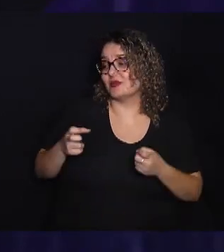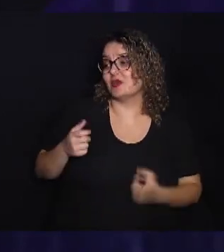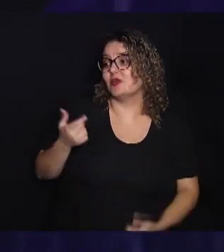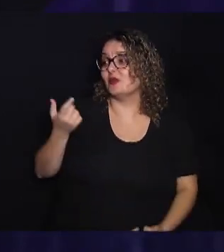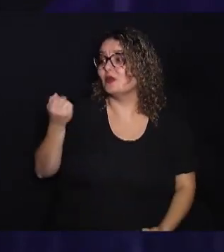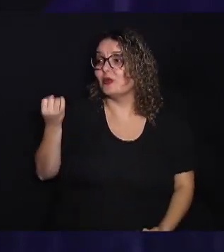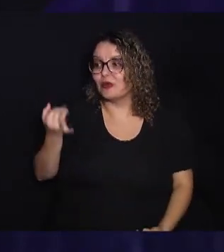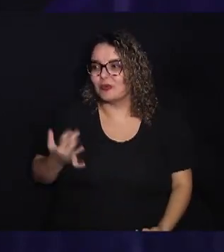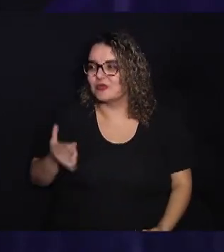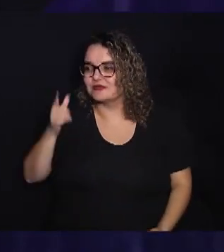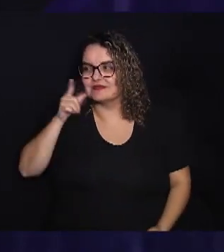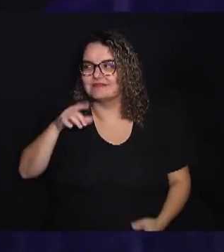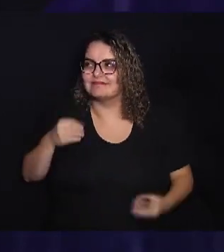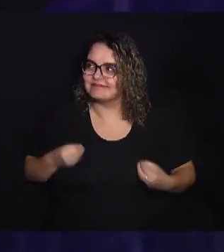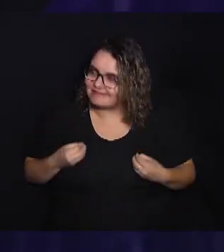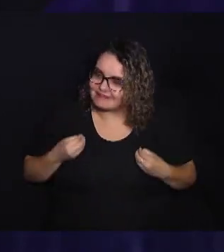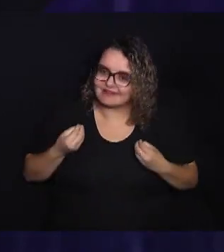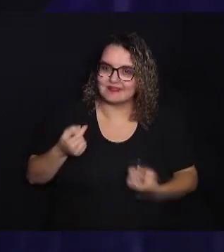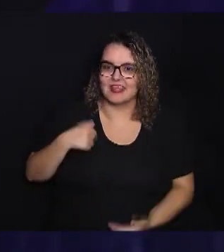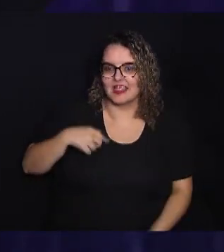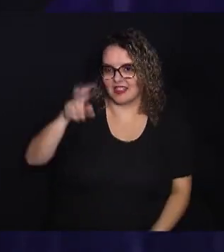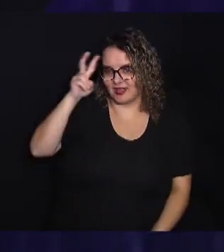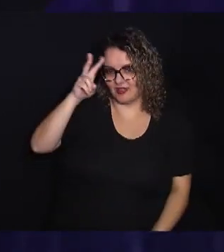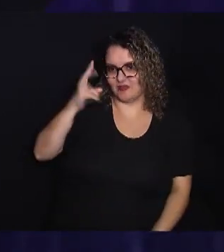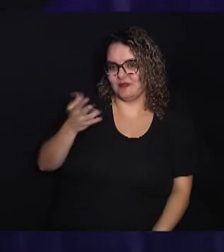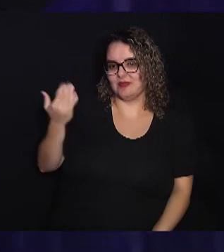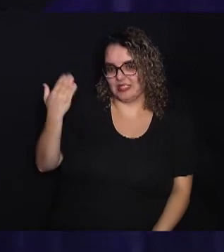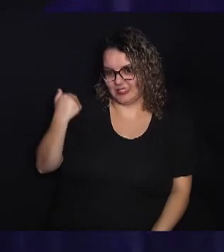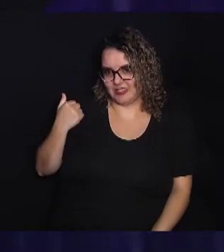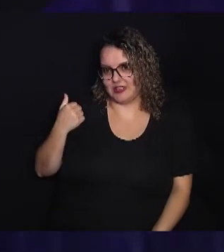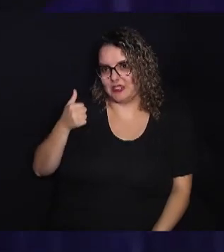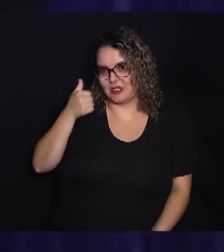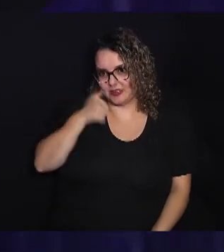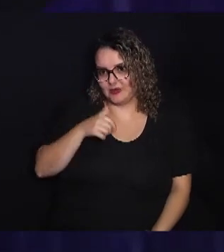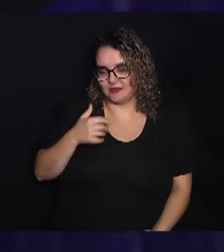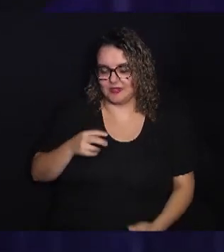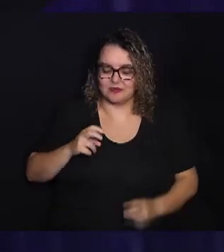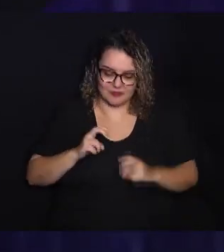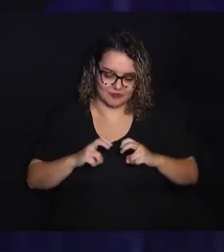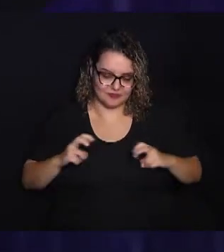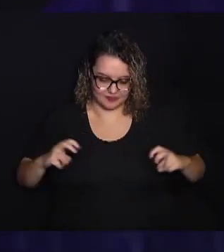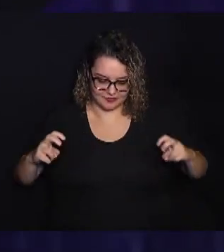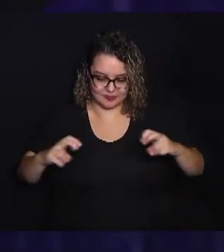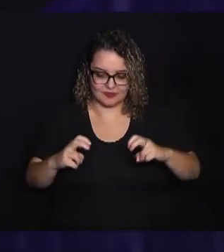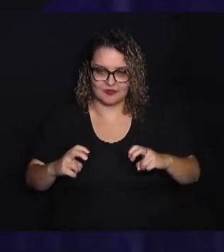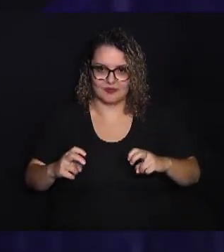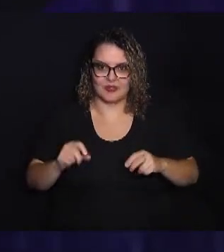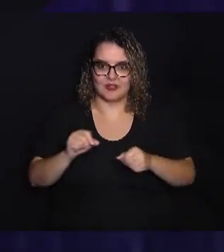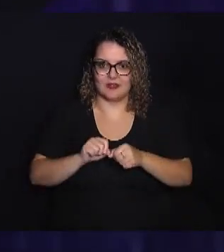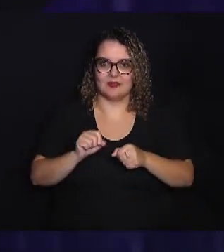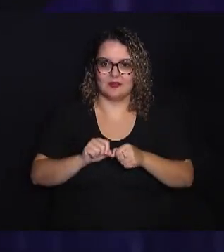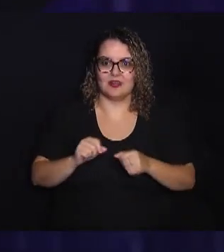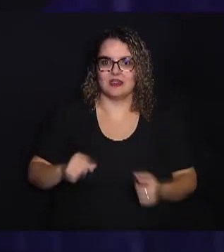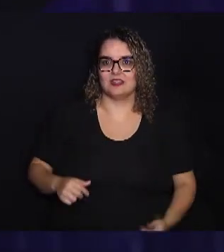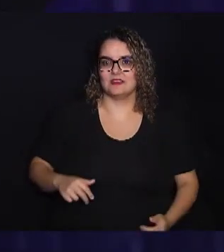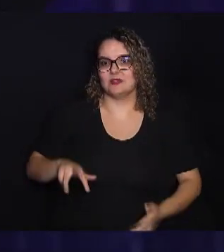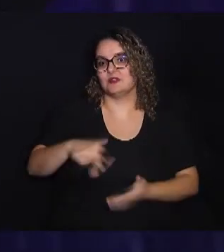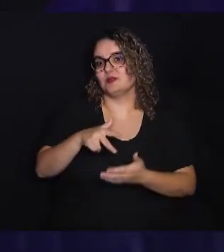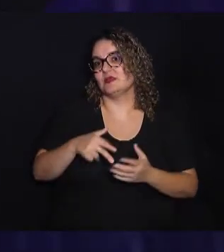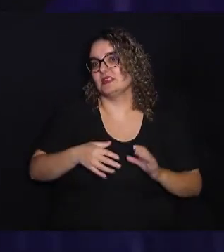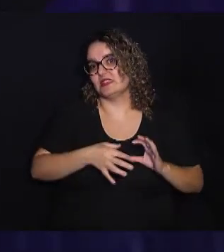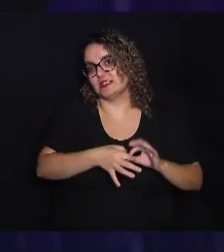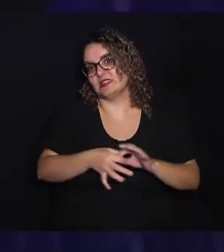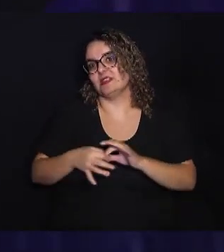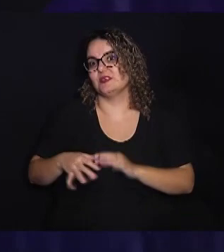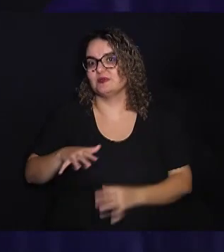entregar, né? Eu lembro de uma situação que uma moça promoveu uma dança circular, e o ambiente, assim,